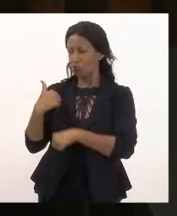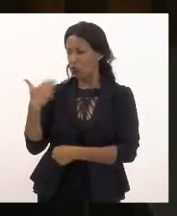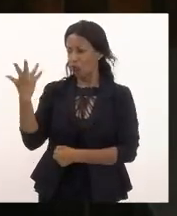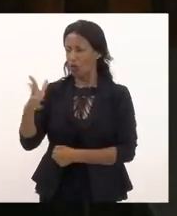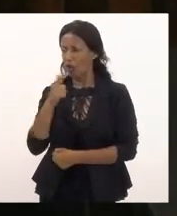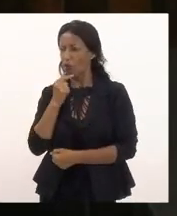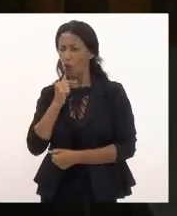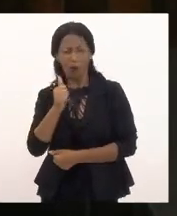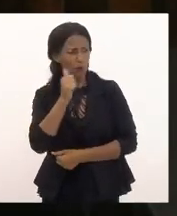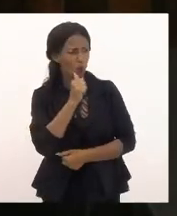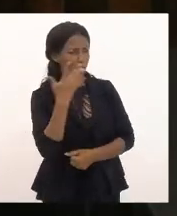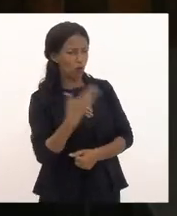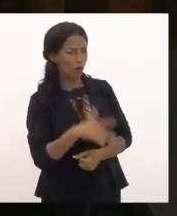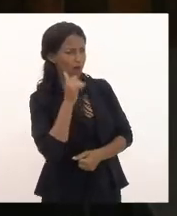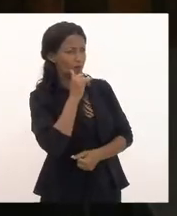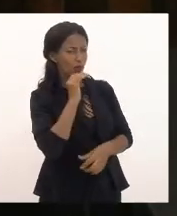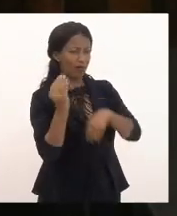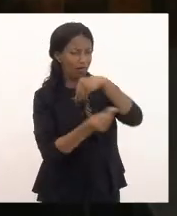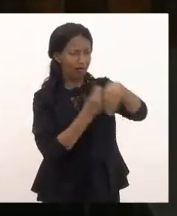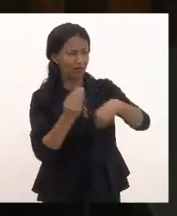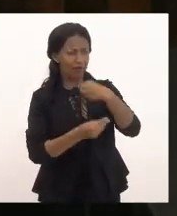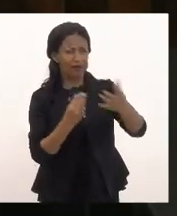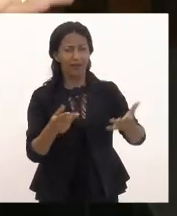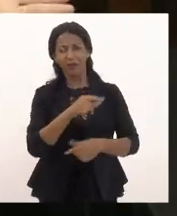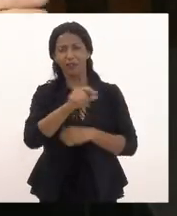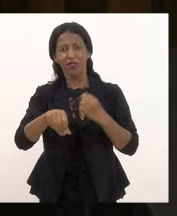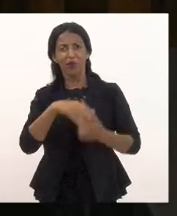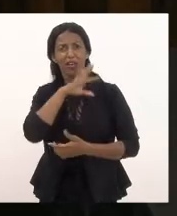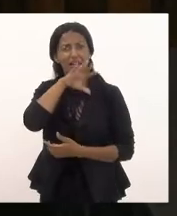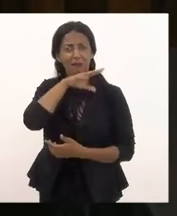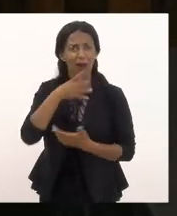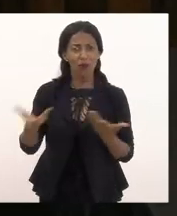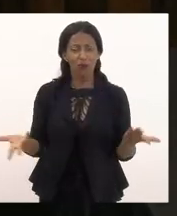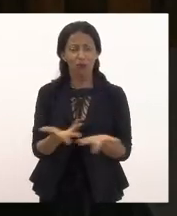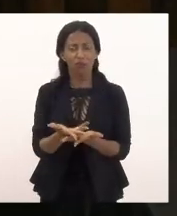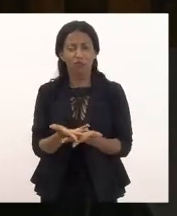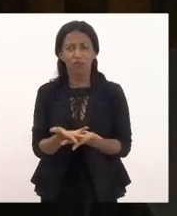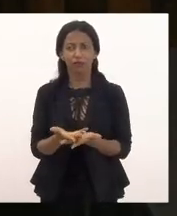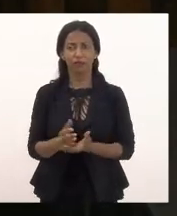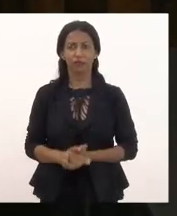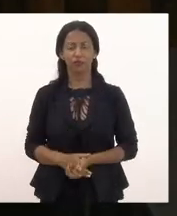que mulher, que não é mulher, que daqui a pouco vira réptil. O que a gente está virando?